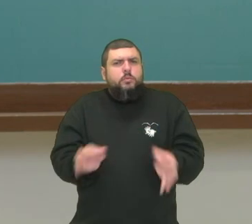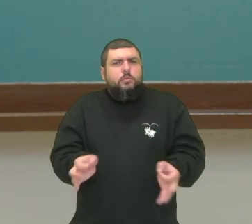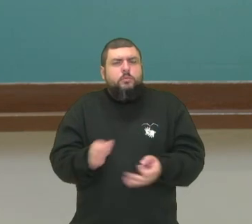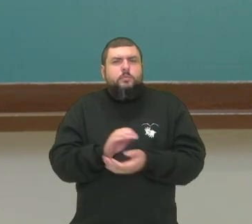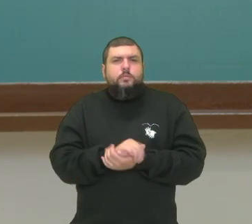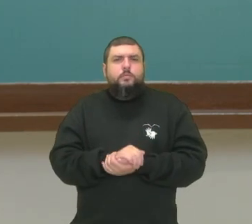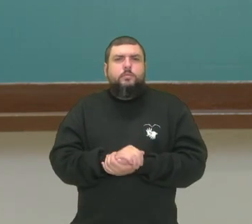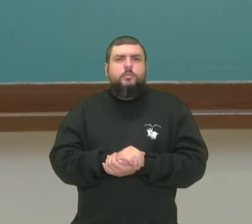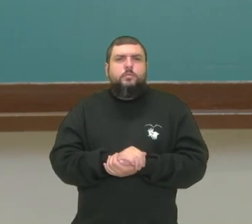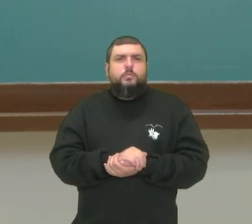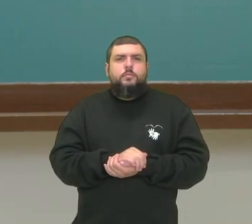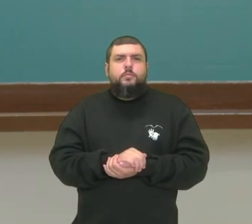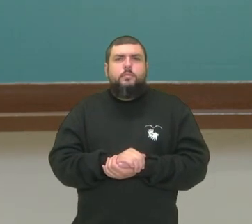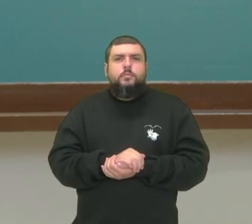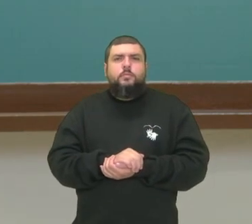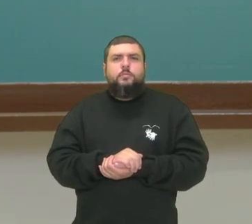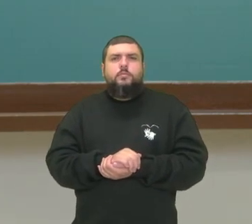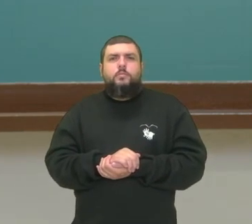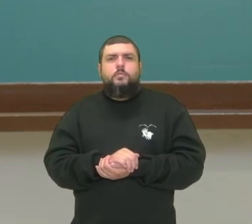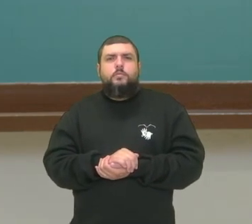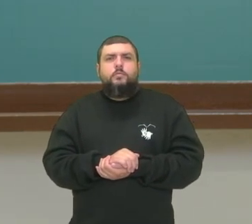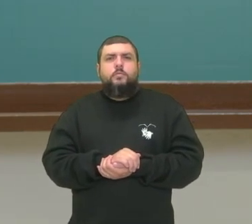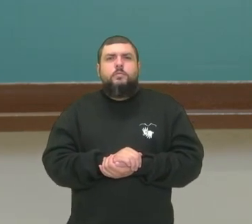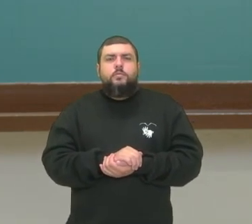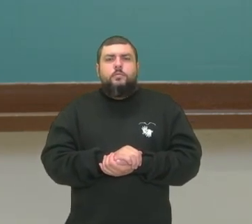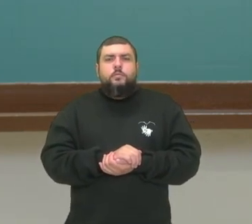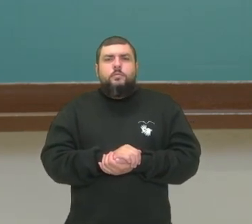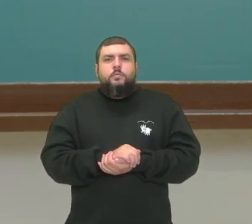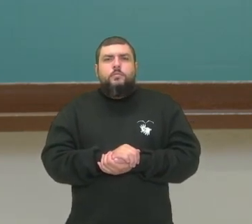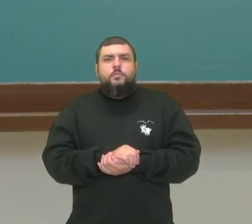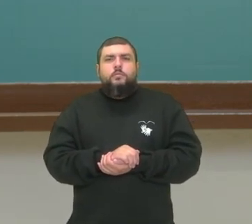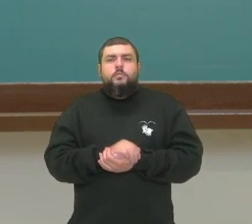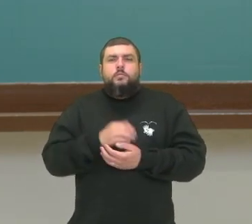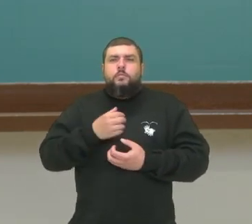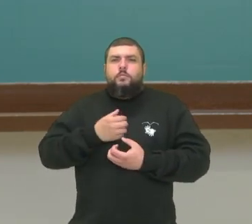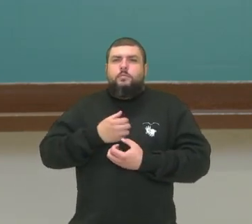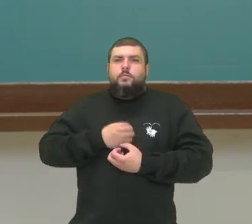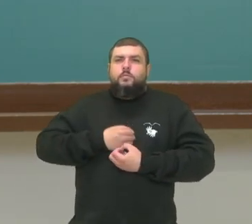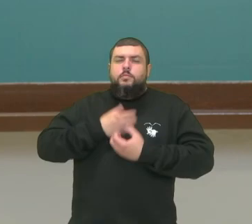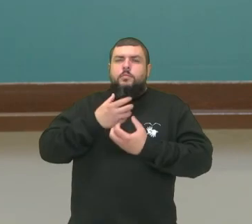madeira. E no poema, o que ocorre?